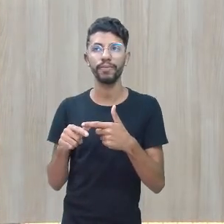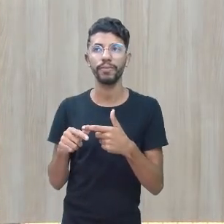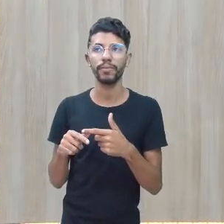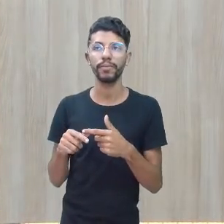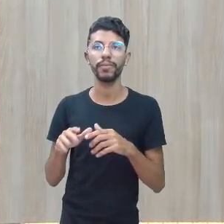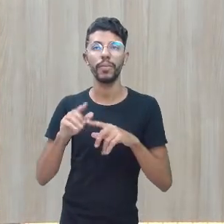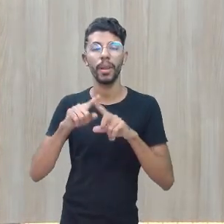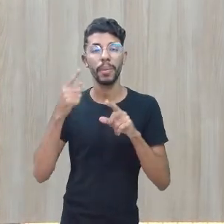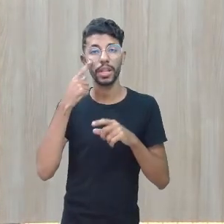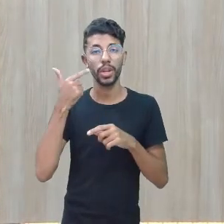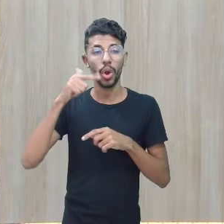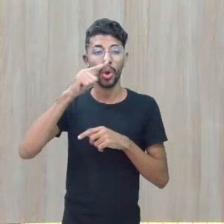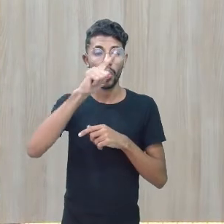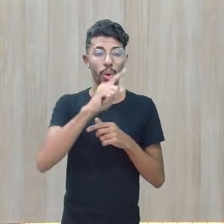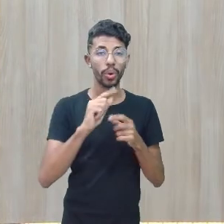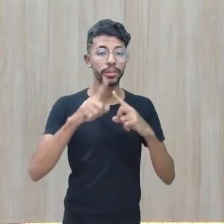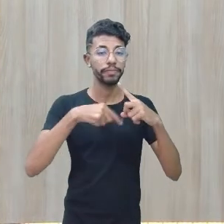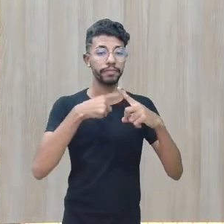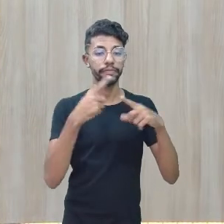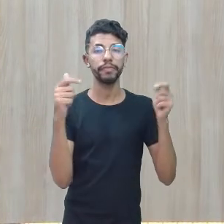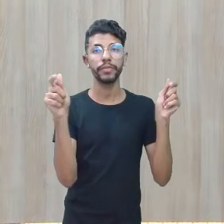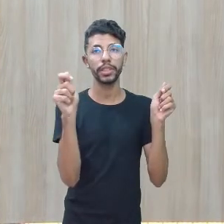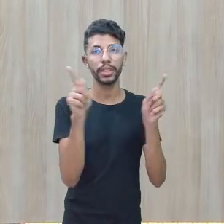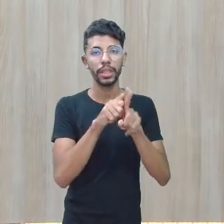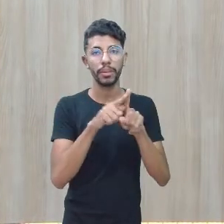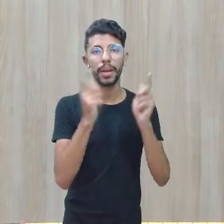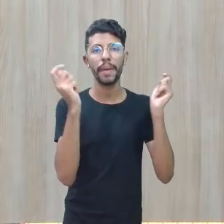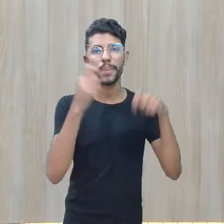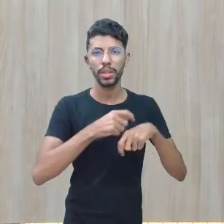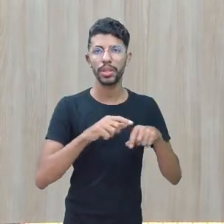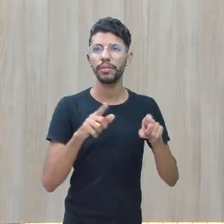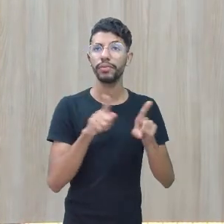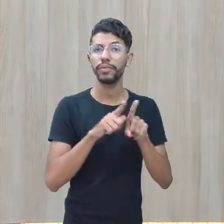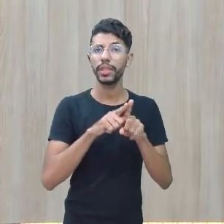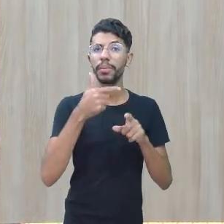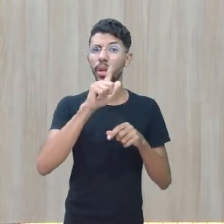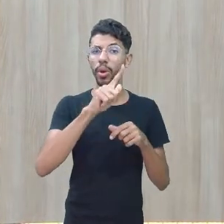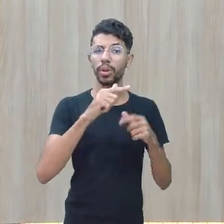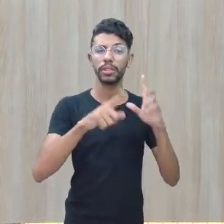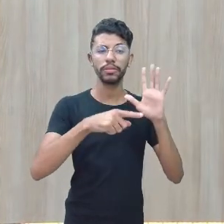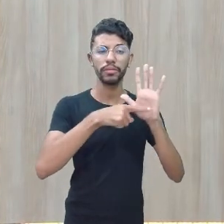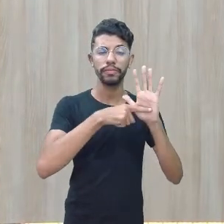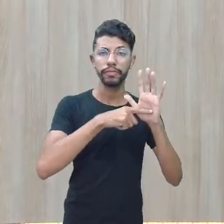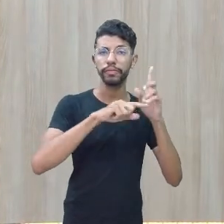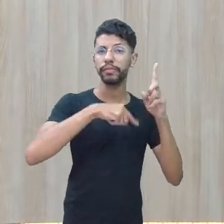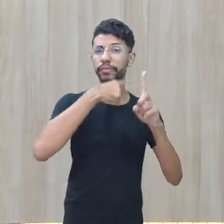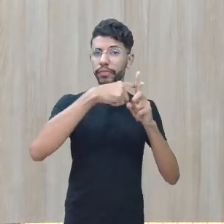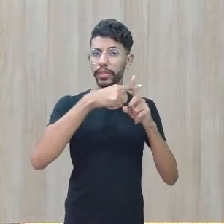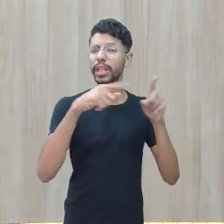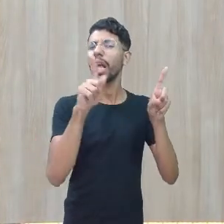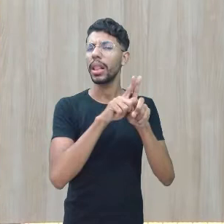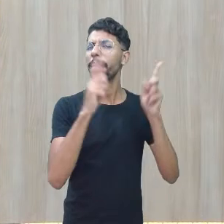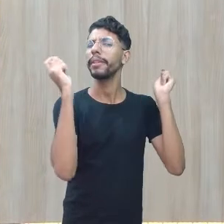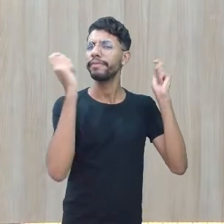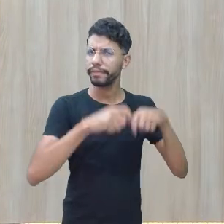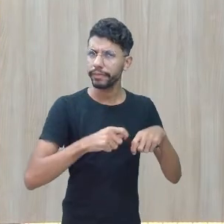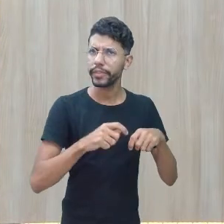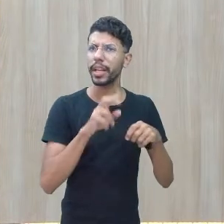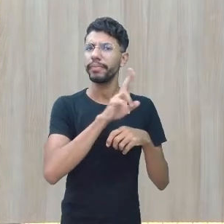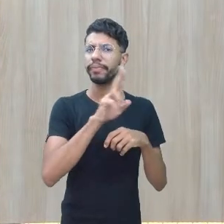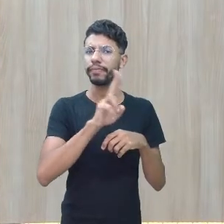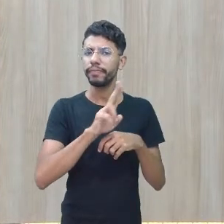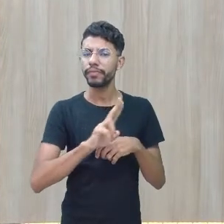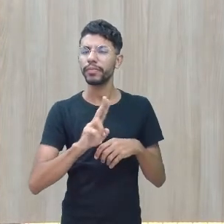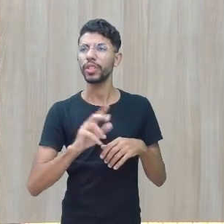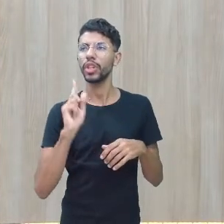outras multiplicações são possíveis e outras representações de adição e de subtração também podem ser nomeadas